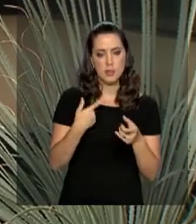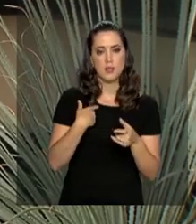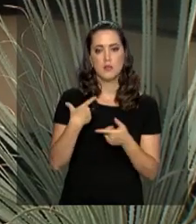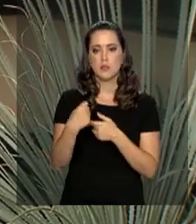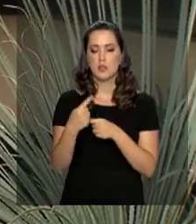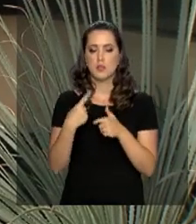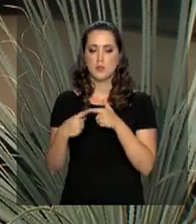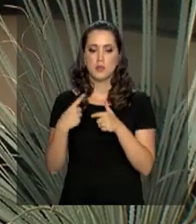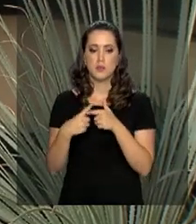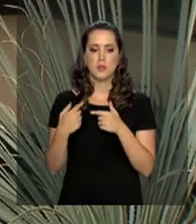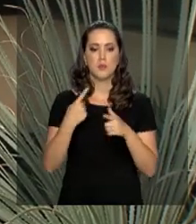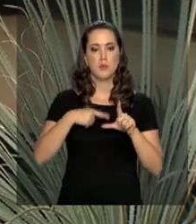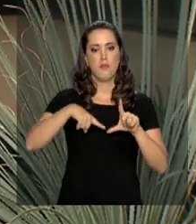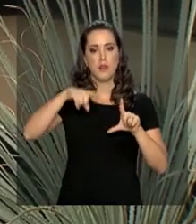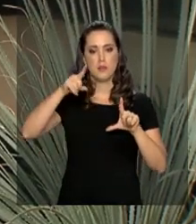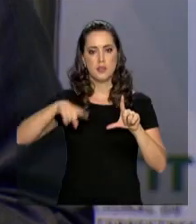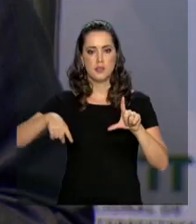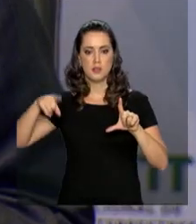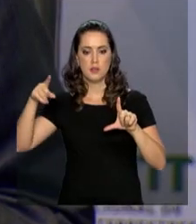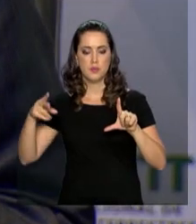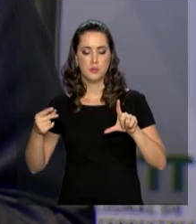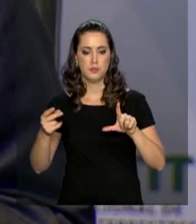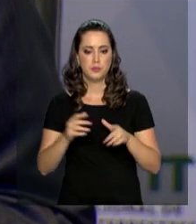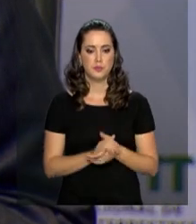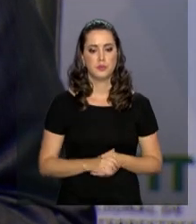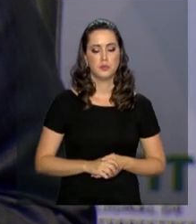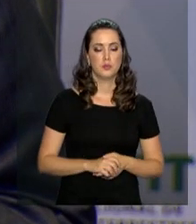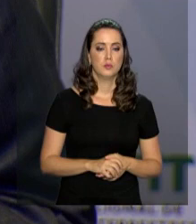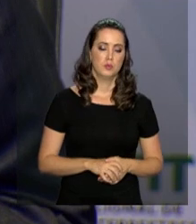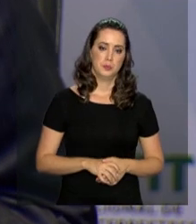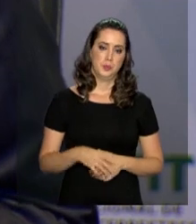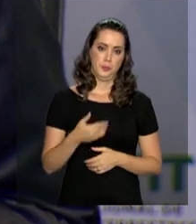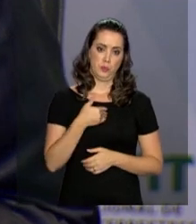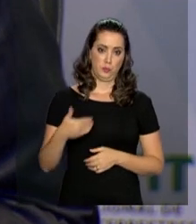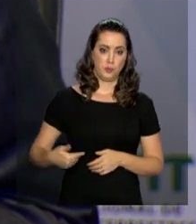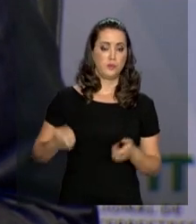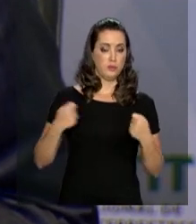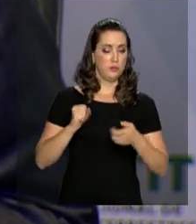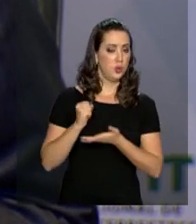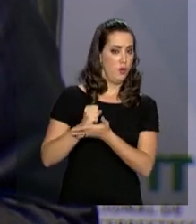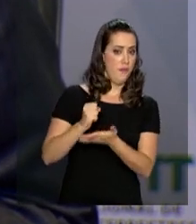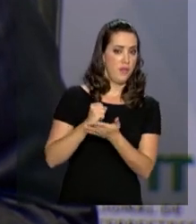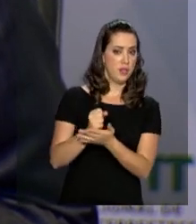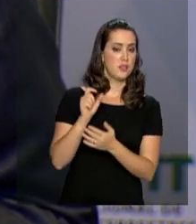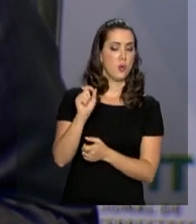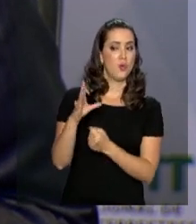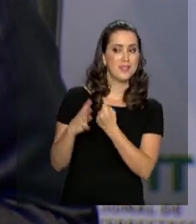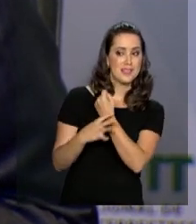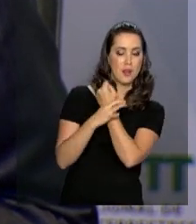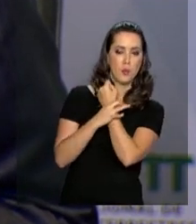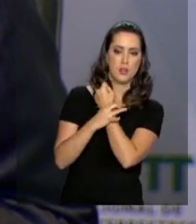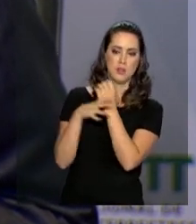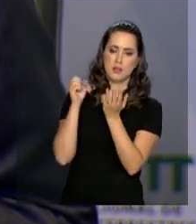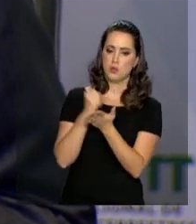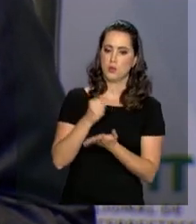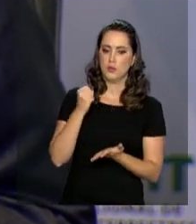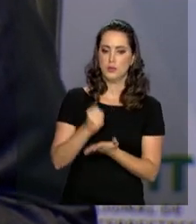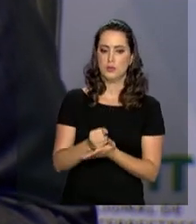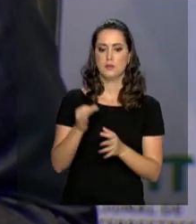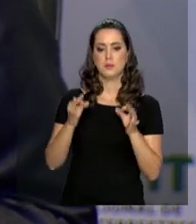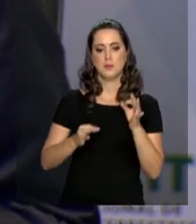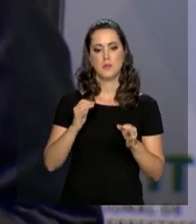como a variação de custos o governo tem que oferecer a garantia contratual a garantia jurídica